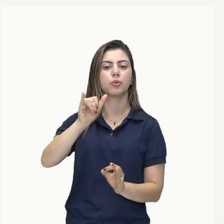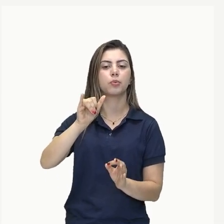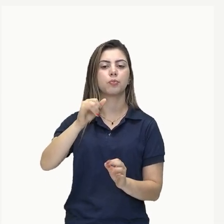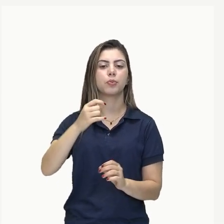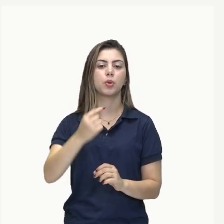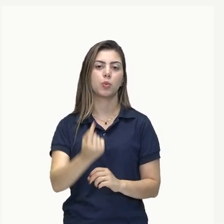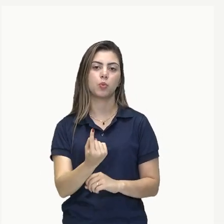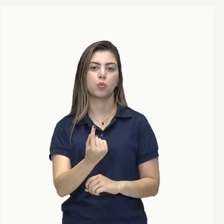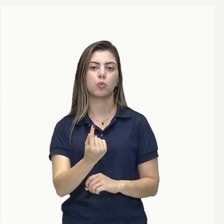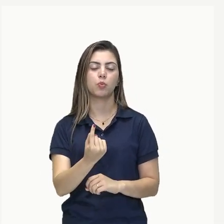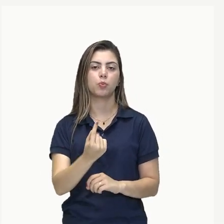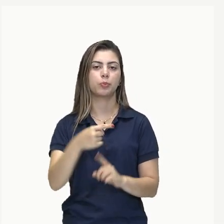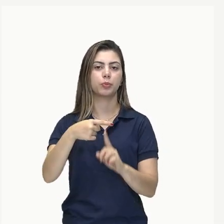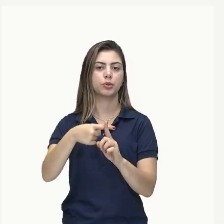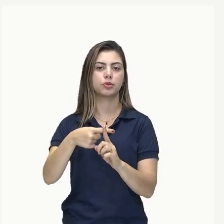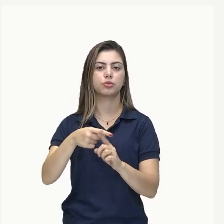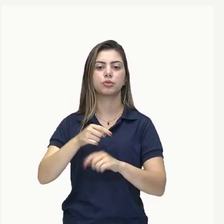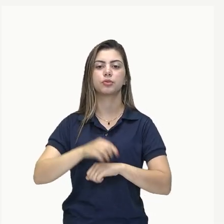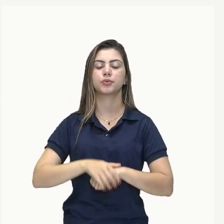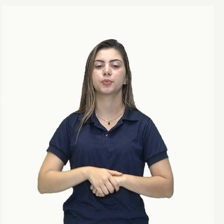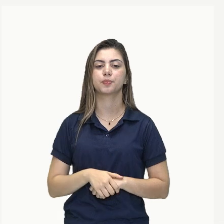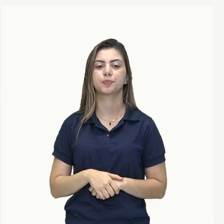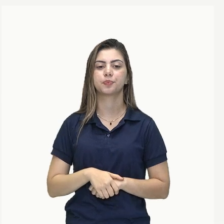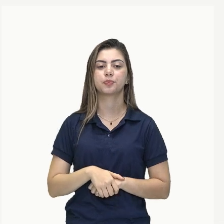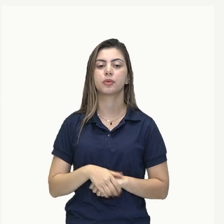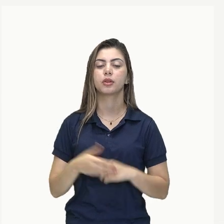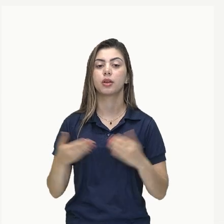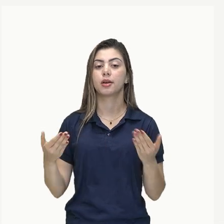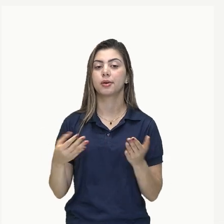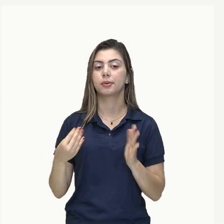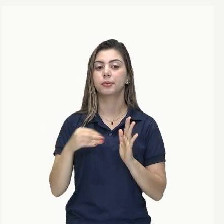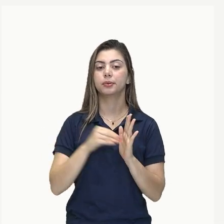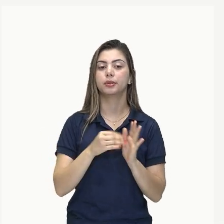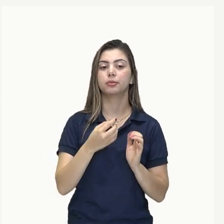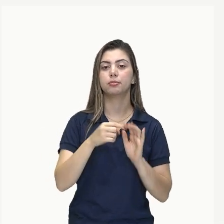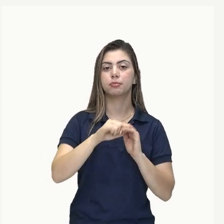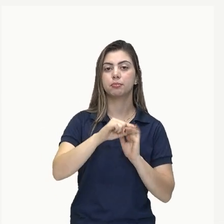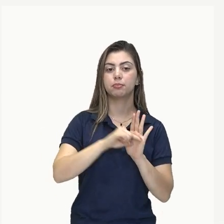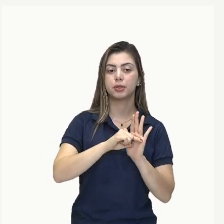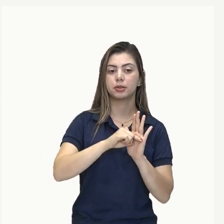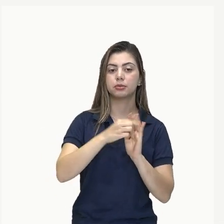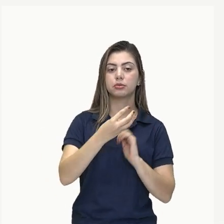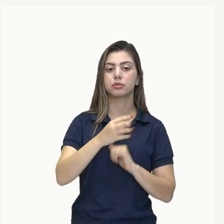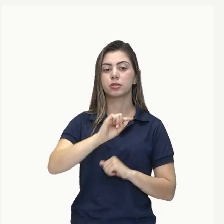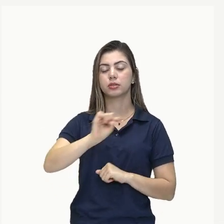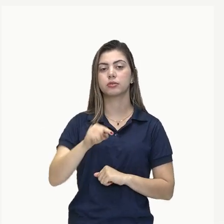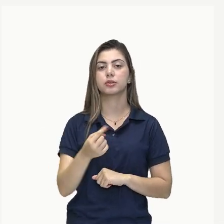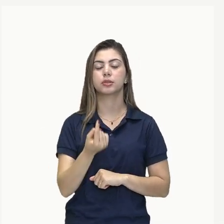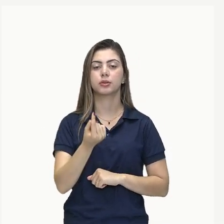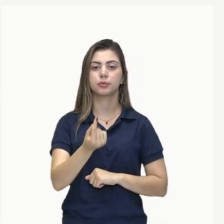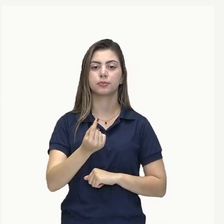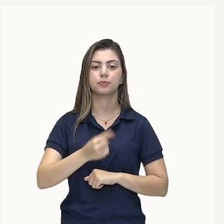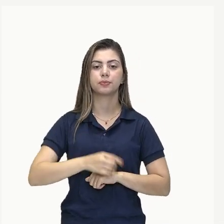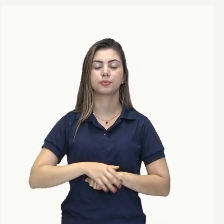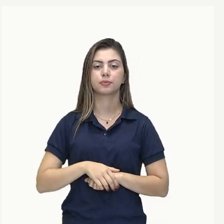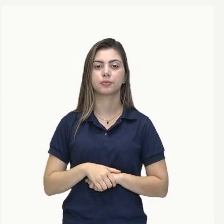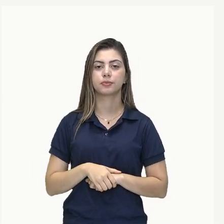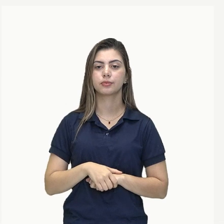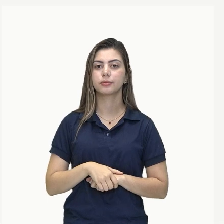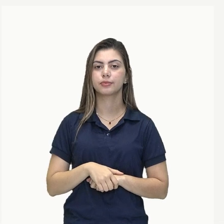1 positivo. Então, nós vamos escrever aqui, ó, 1